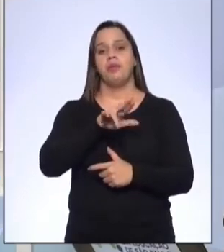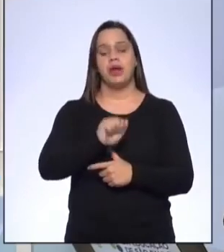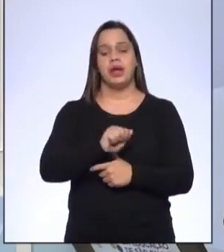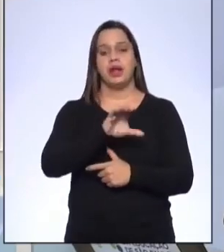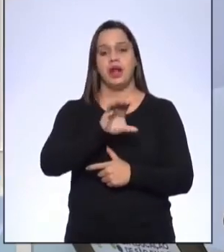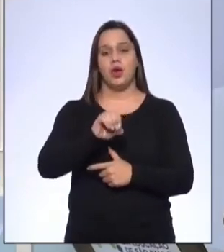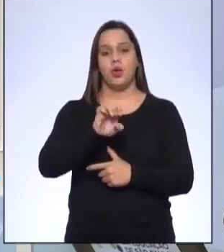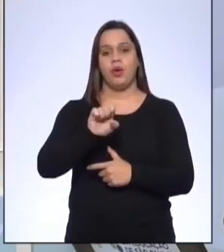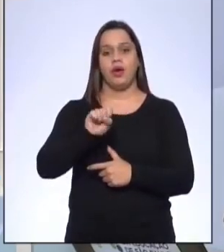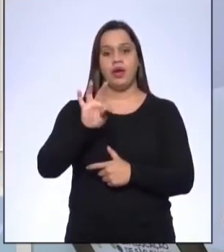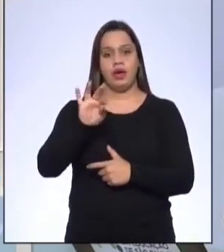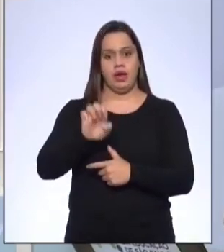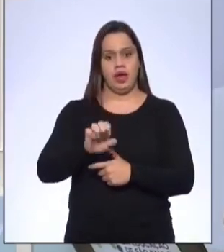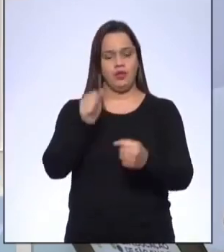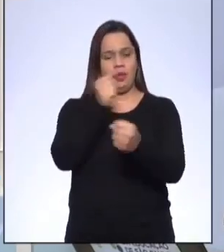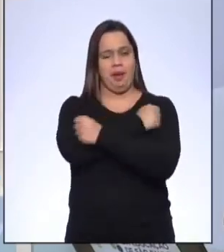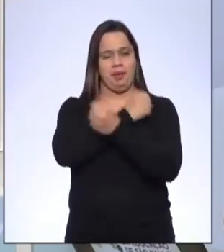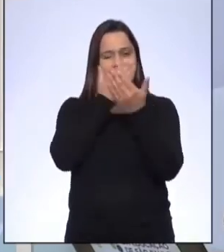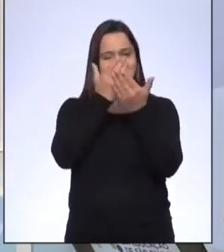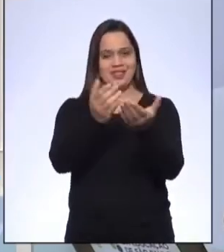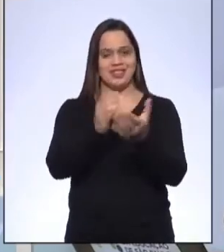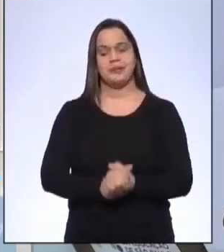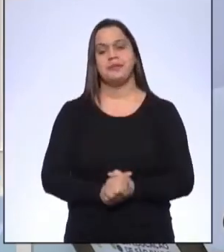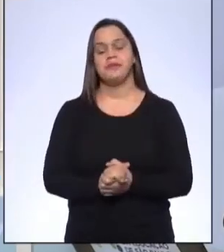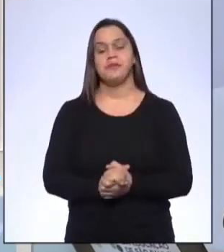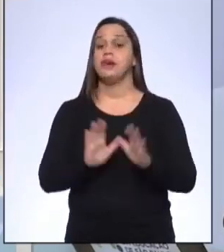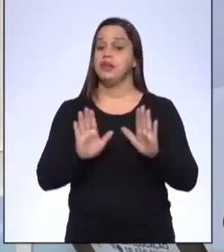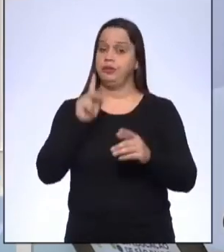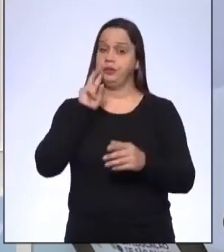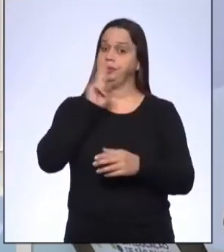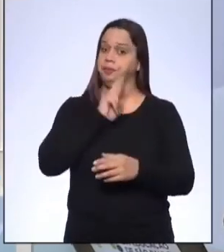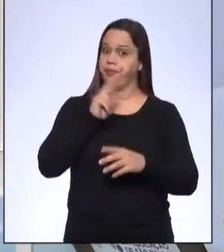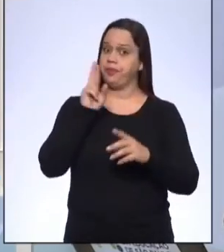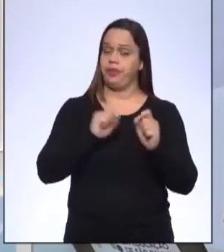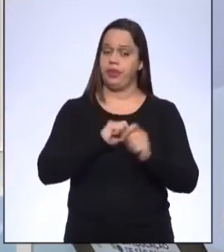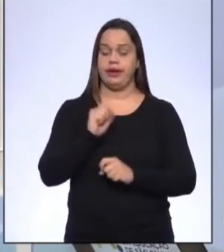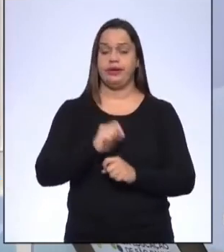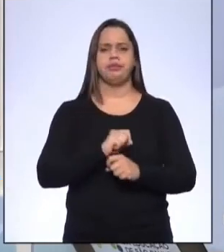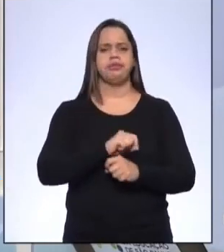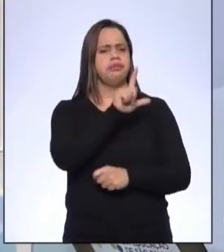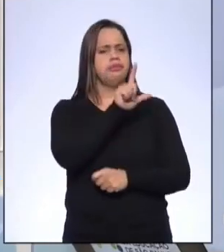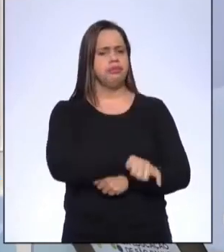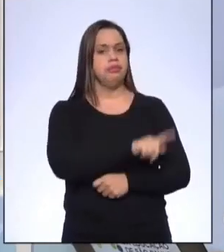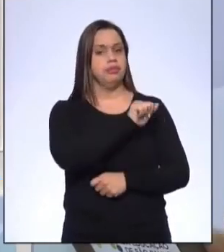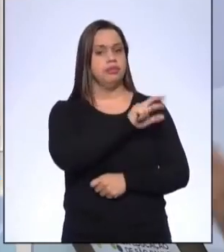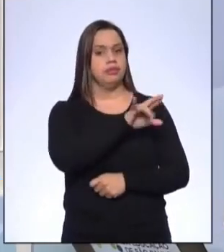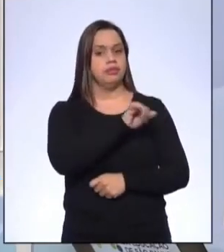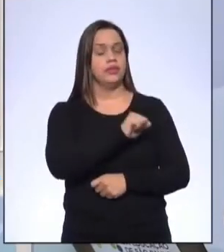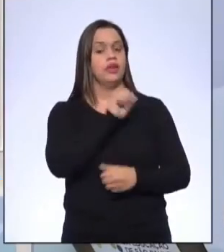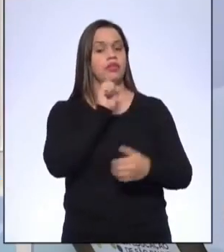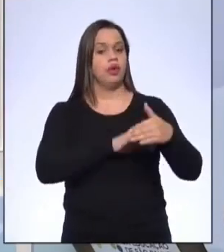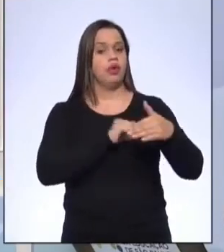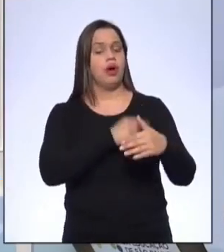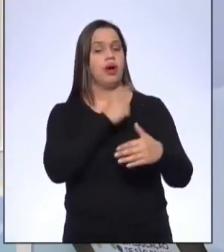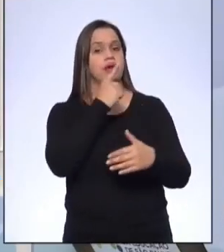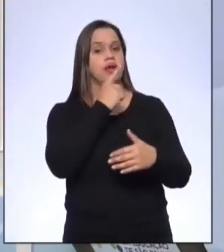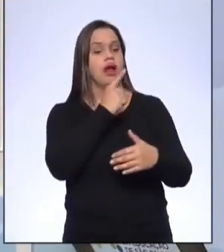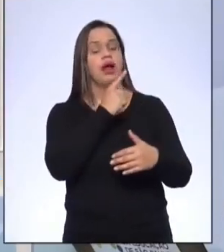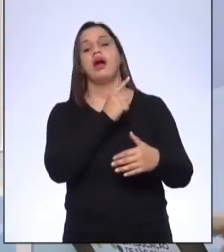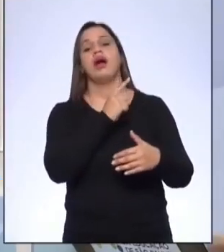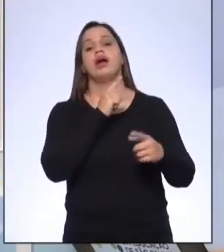Abraço. Tá? Vamos resolver? O Lauro pretende fazer uma poupança guardando todo mês os R$1.000. Após um ano economizando, pretende usar